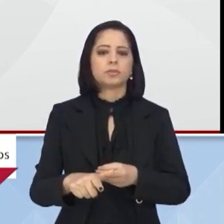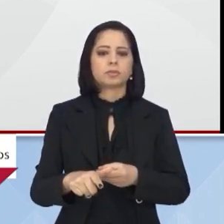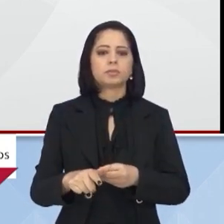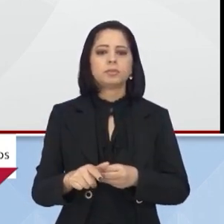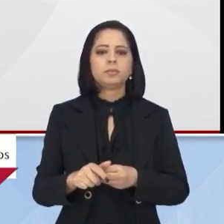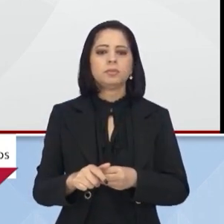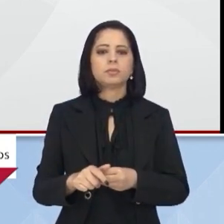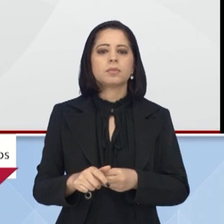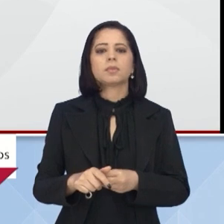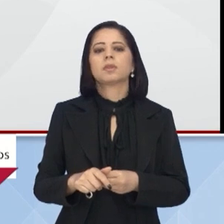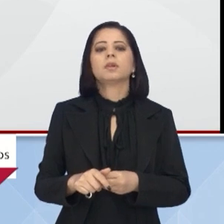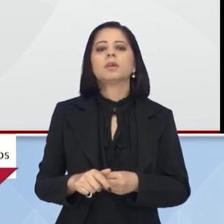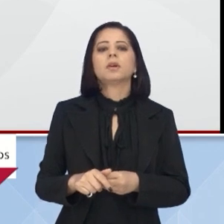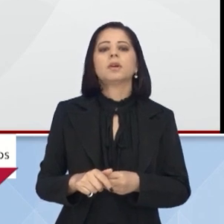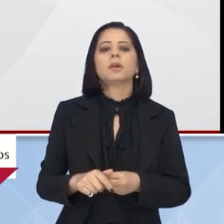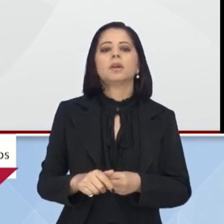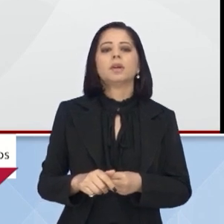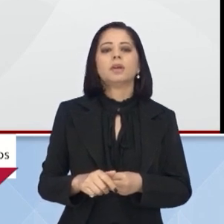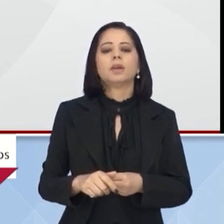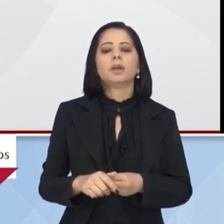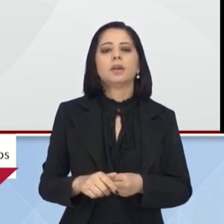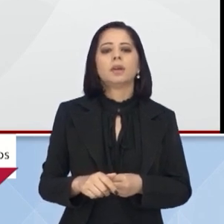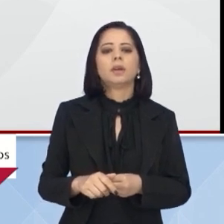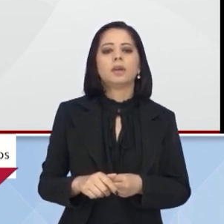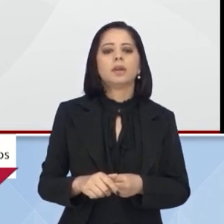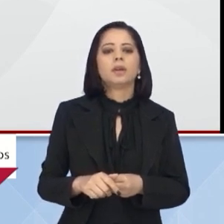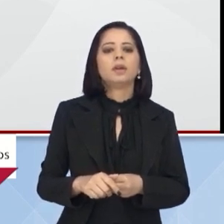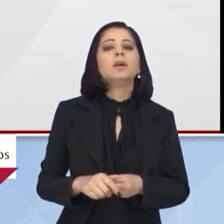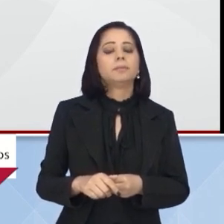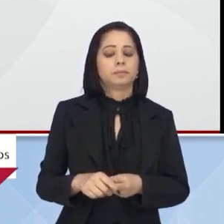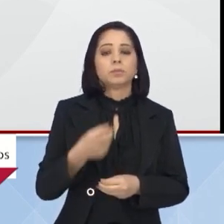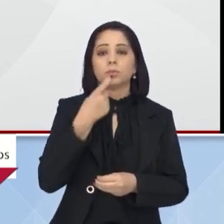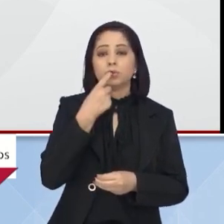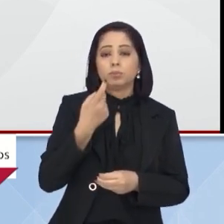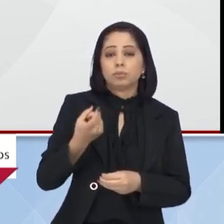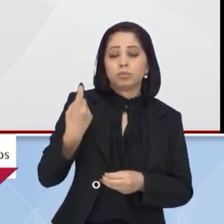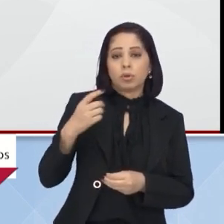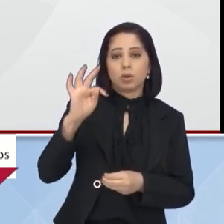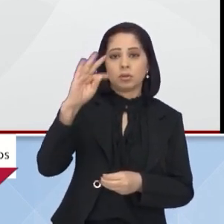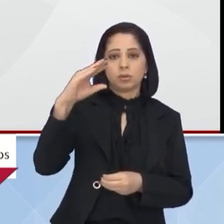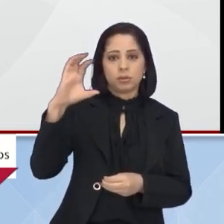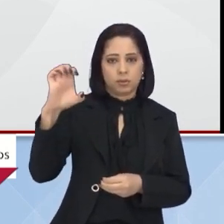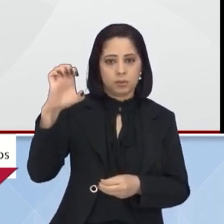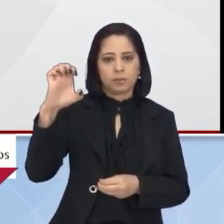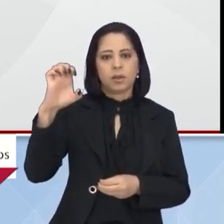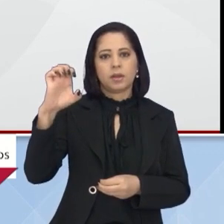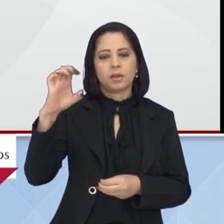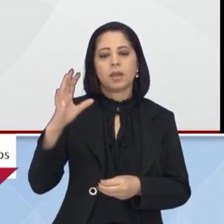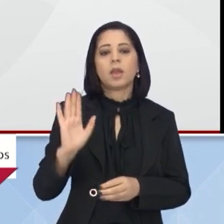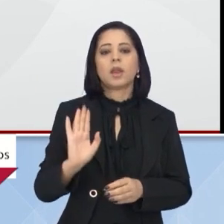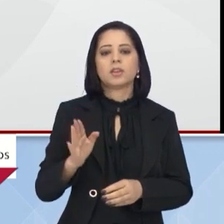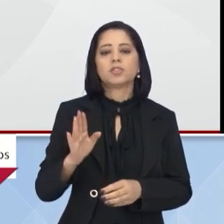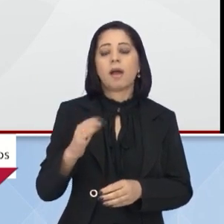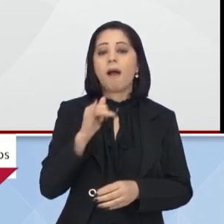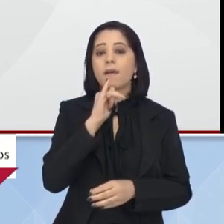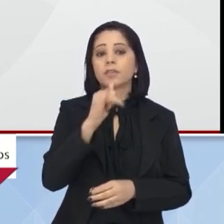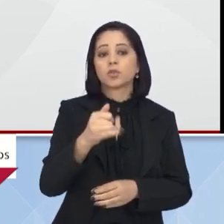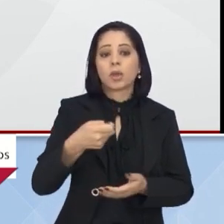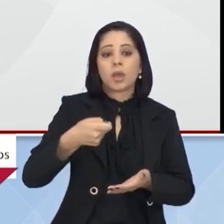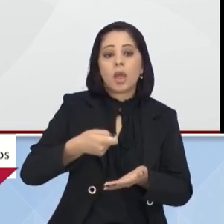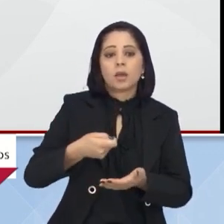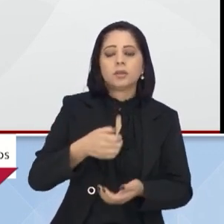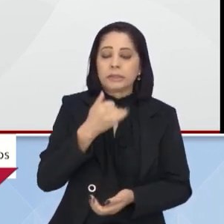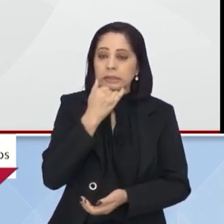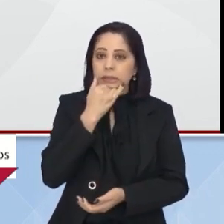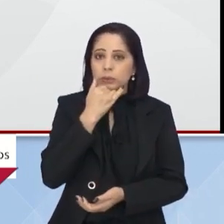definição dos custos porque recentemente o Tribunal de Contas inseriu nas instruções normativas obrigatoriedade